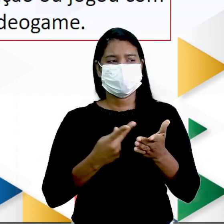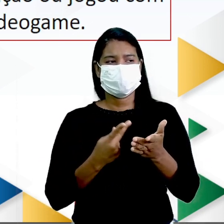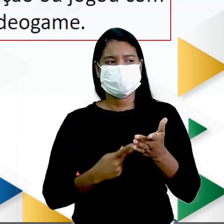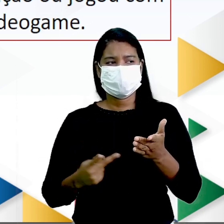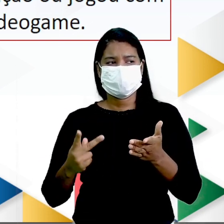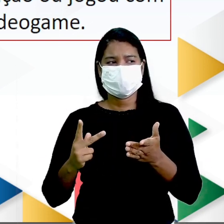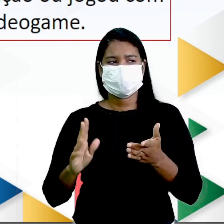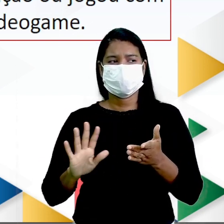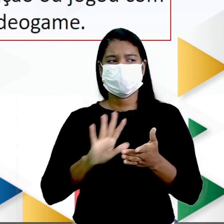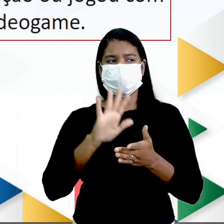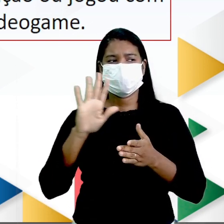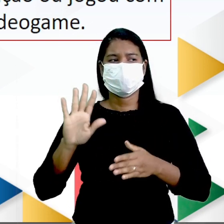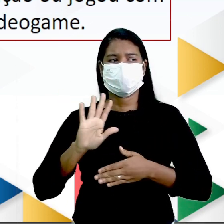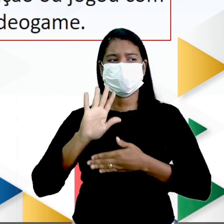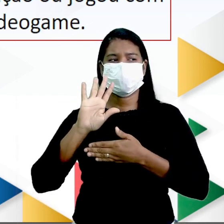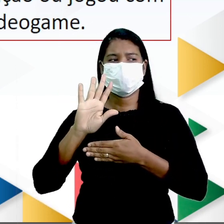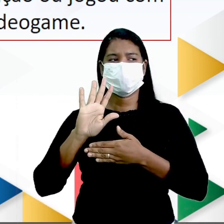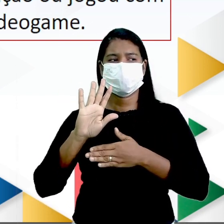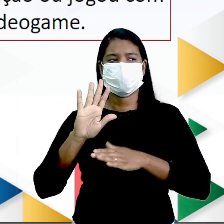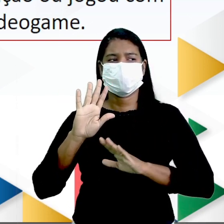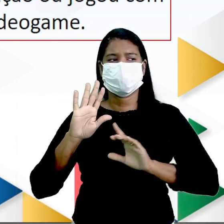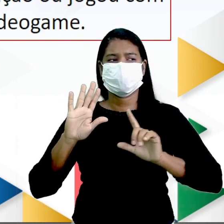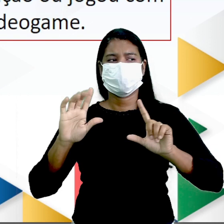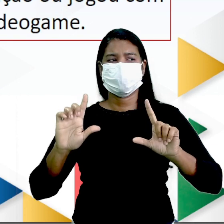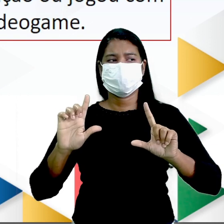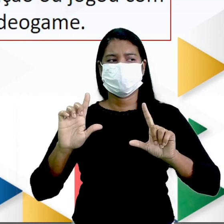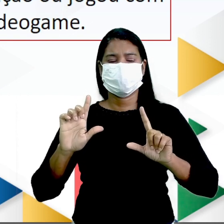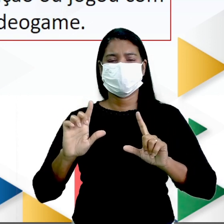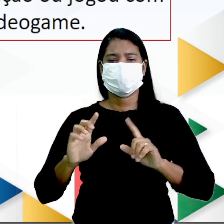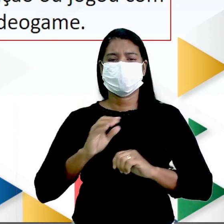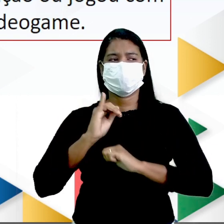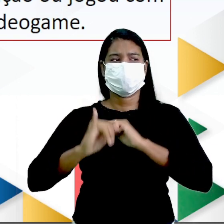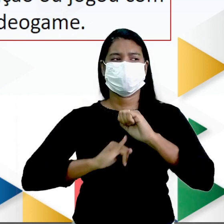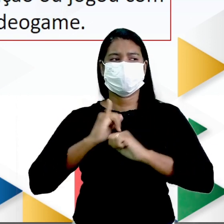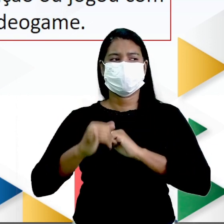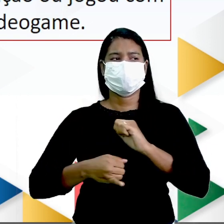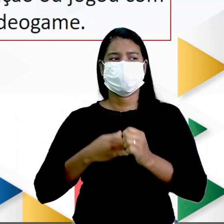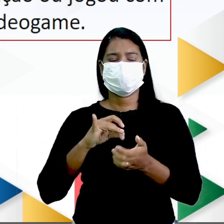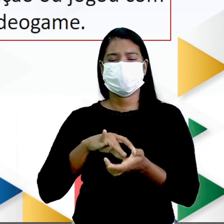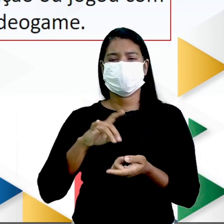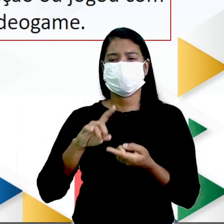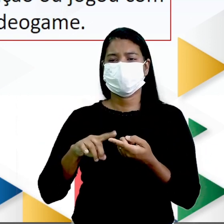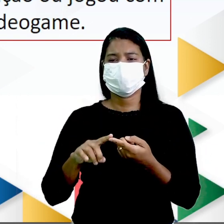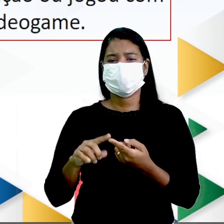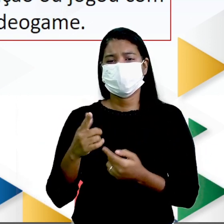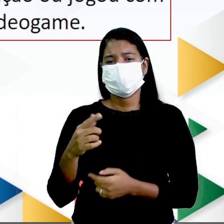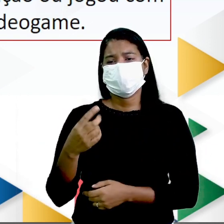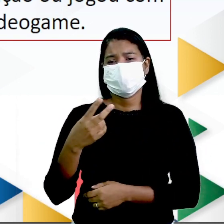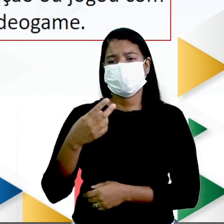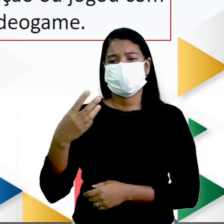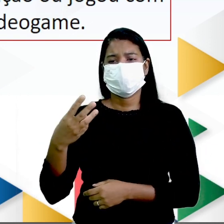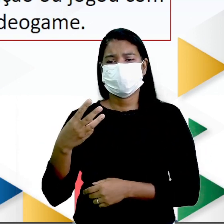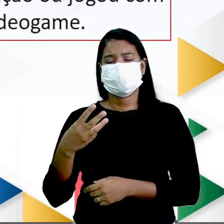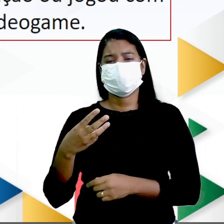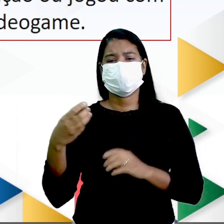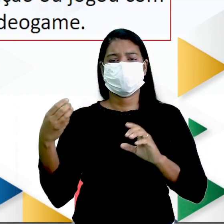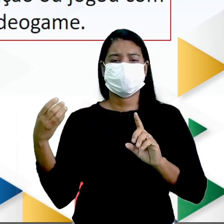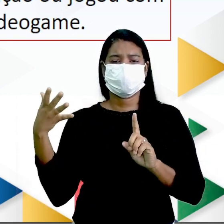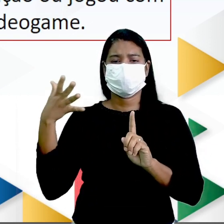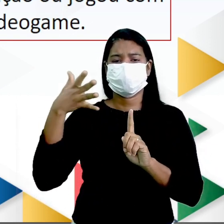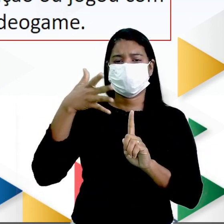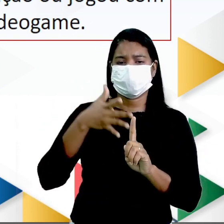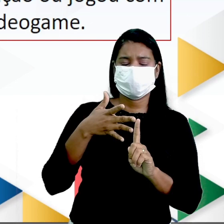imagens que são postas aí na internet, você não tem, né, principalmente em 2Ds, 3Ds, você não tem como deixar de fora esses